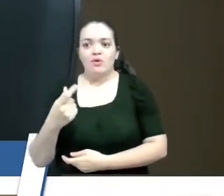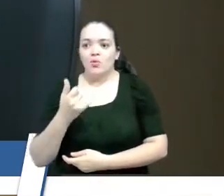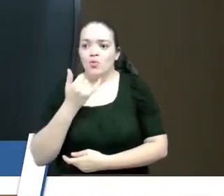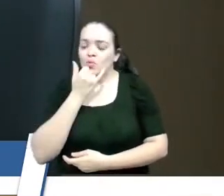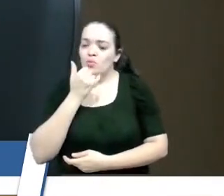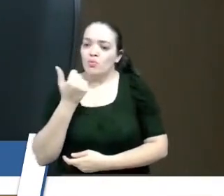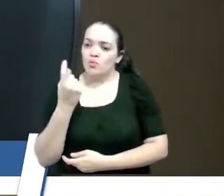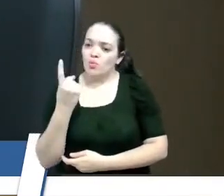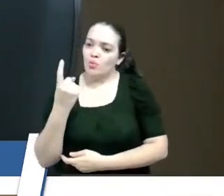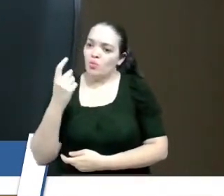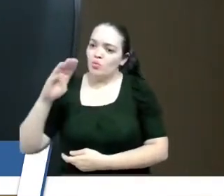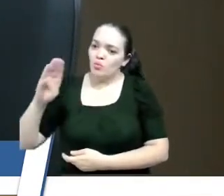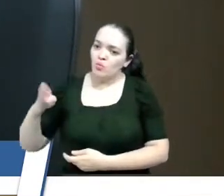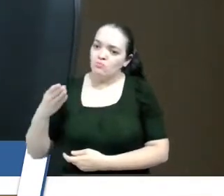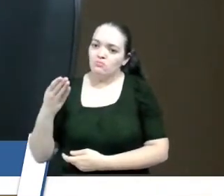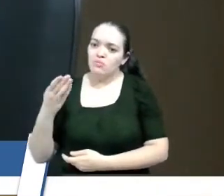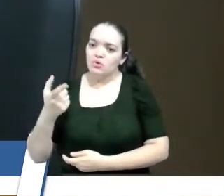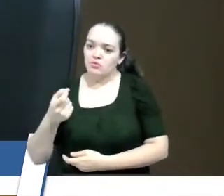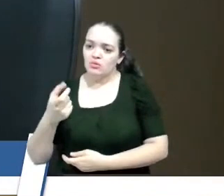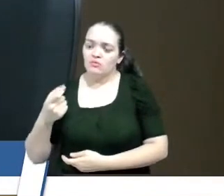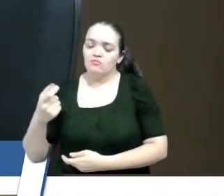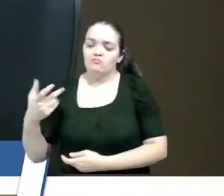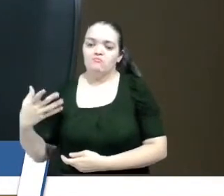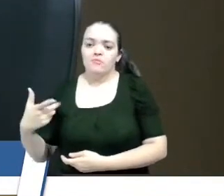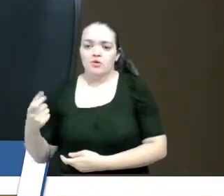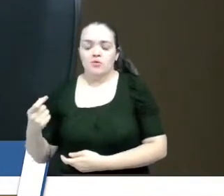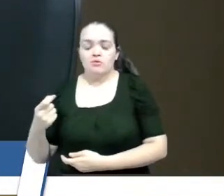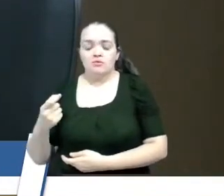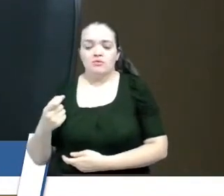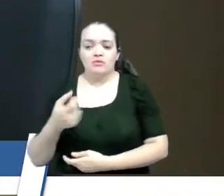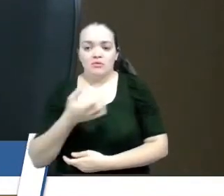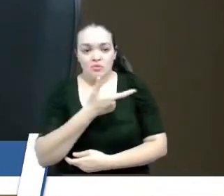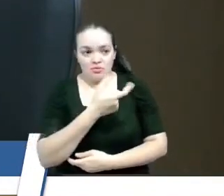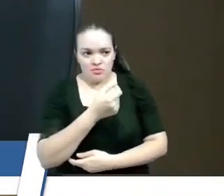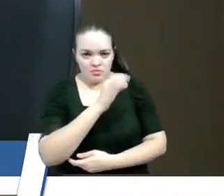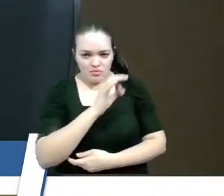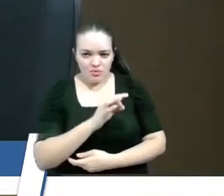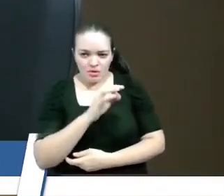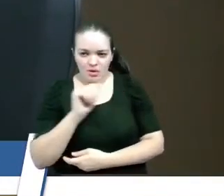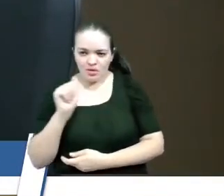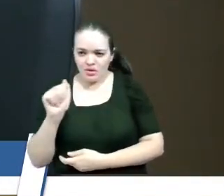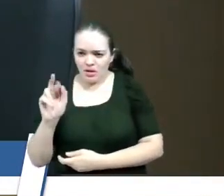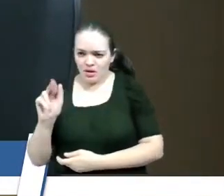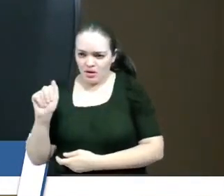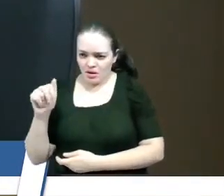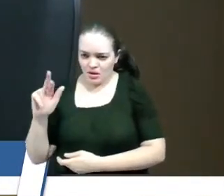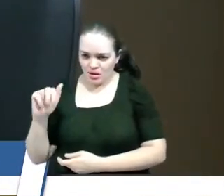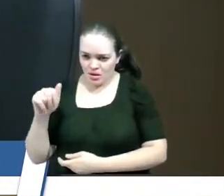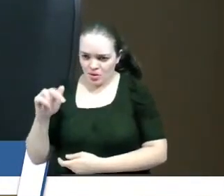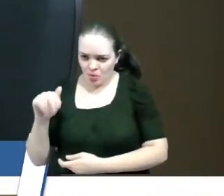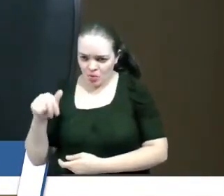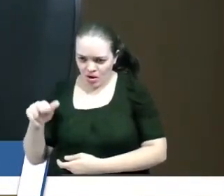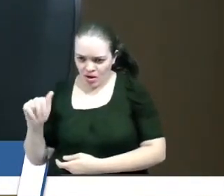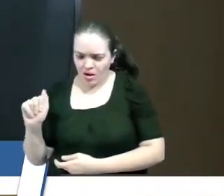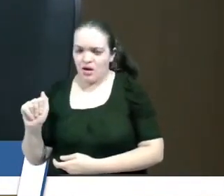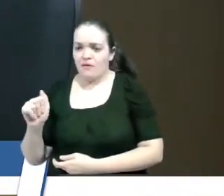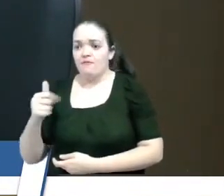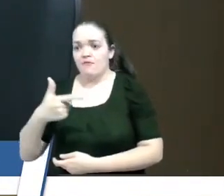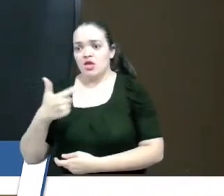milhões, uma evolução de 20%. Araraquara teve uma evolução de 21%. Franca teve